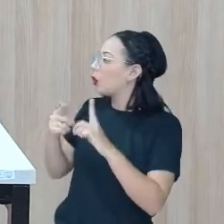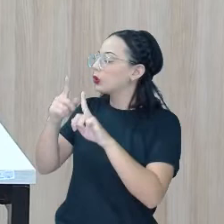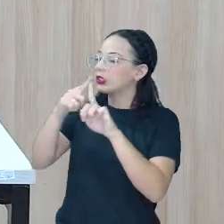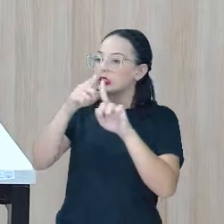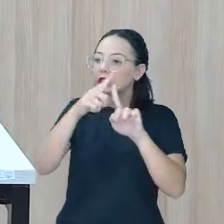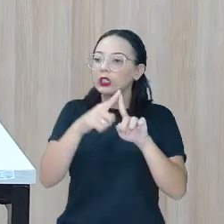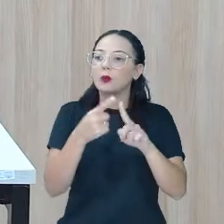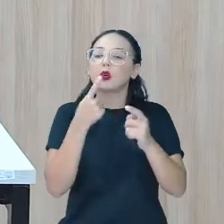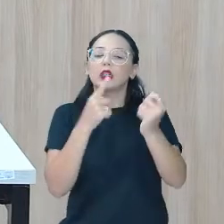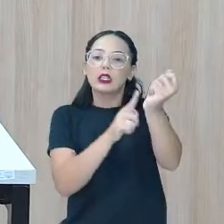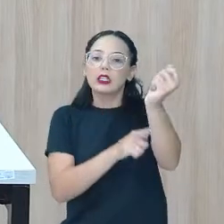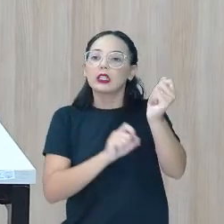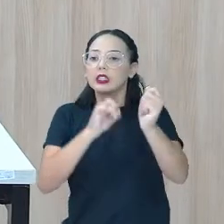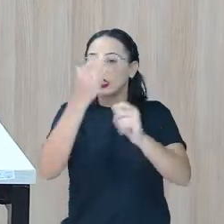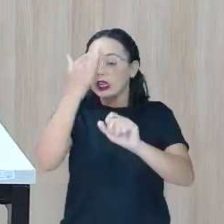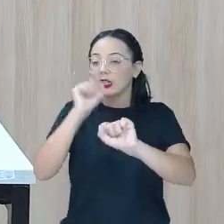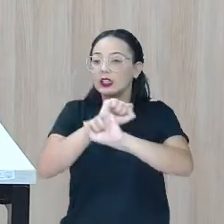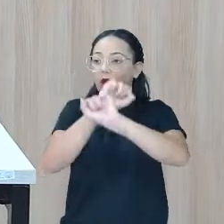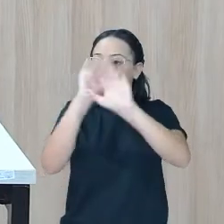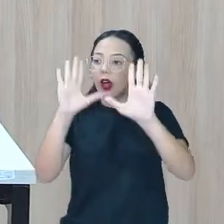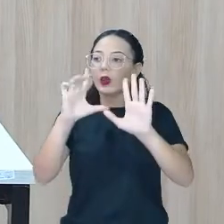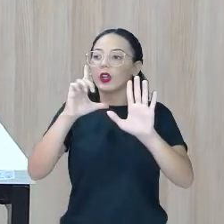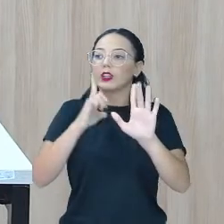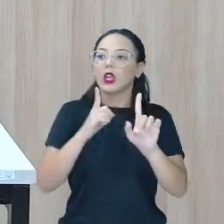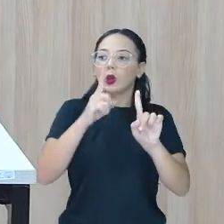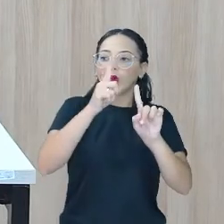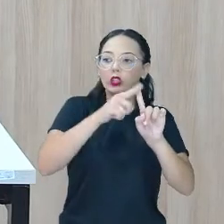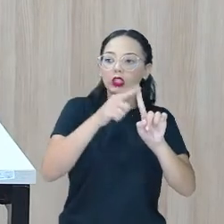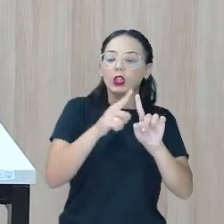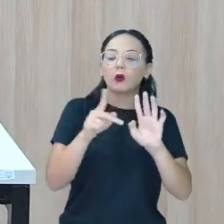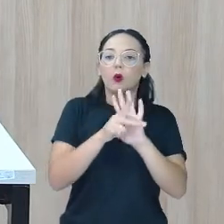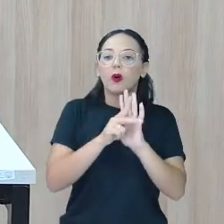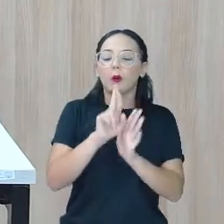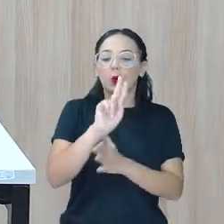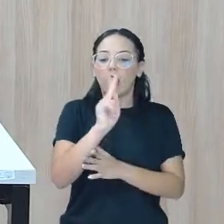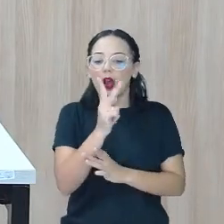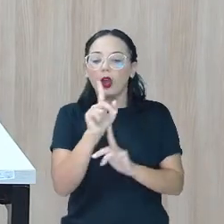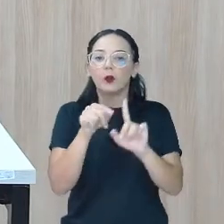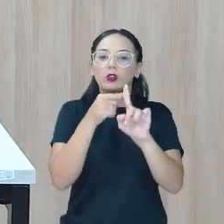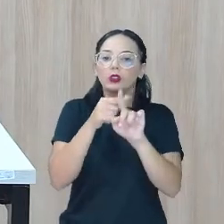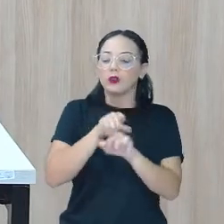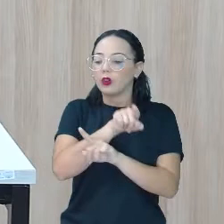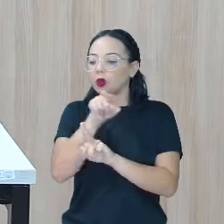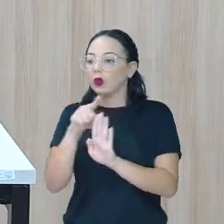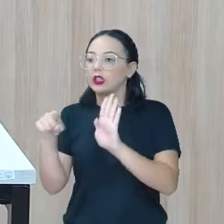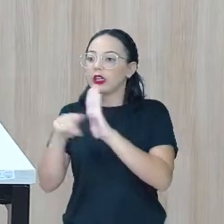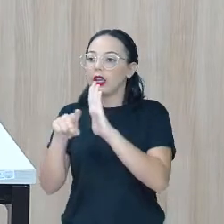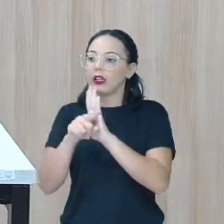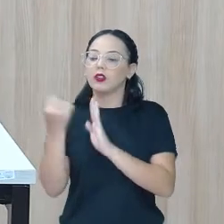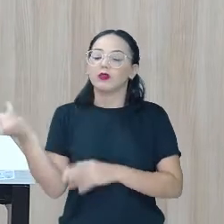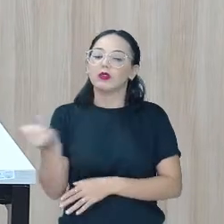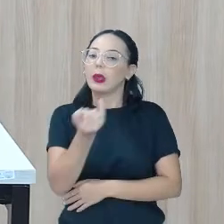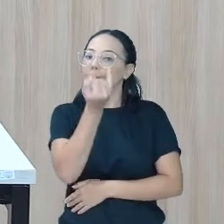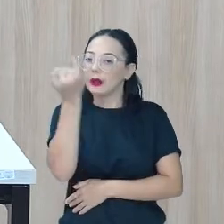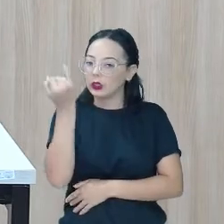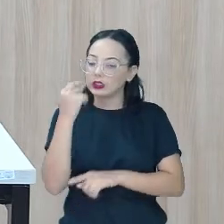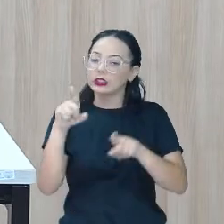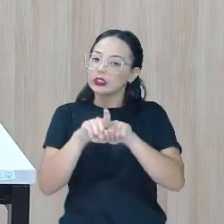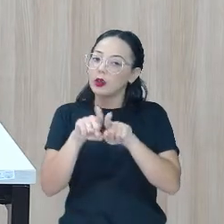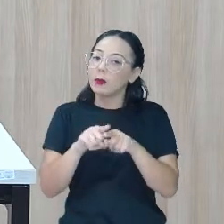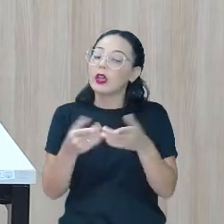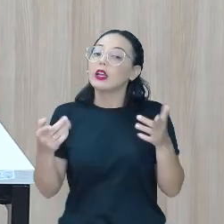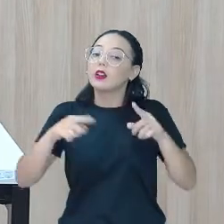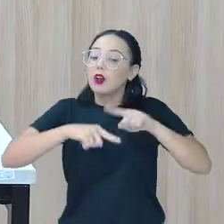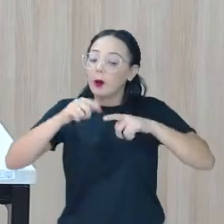de sangue, se entendeu que tem a questão aí do fator RH positivo e negativo, que é muito importante, e que